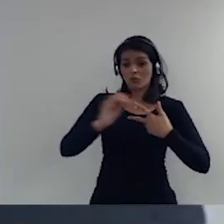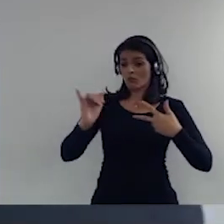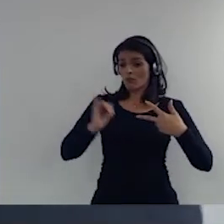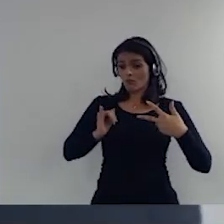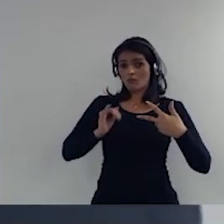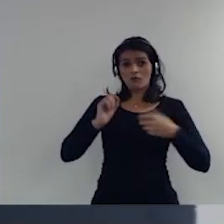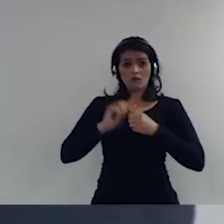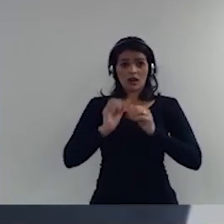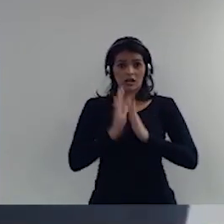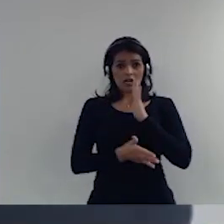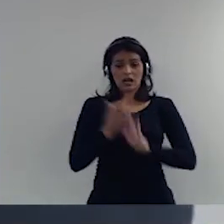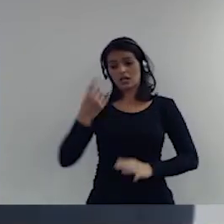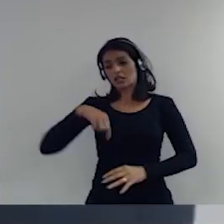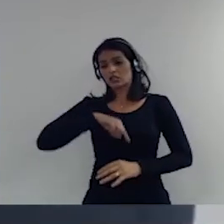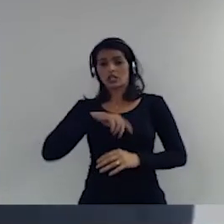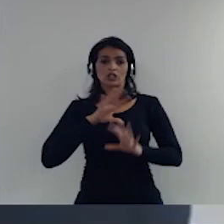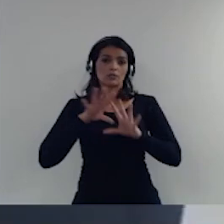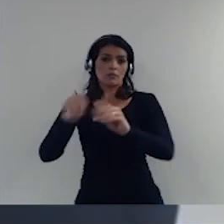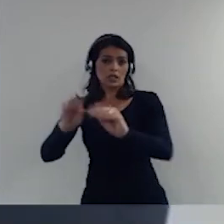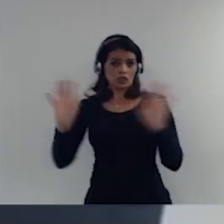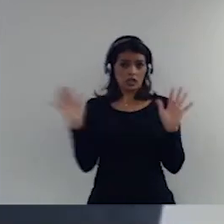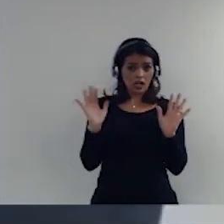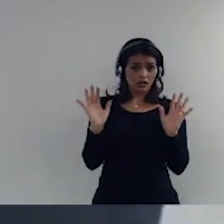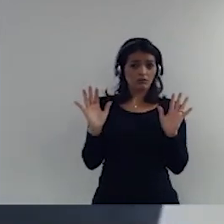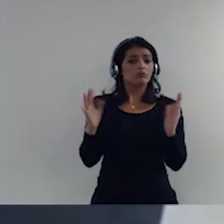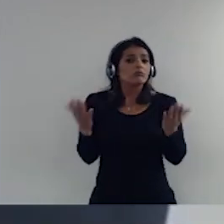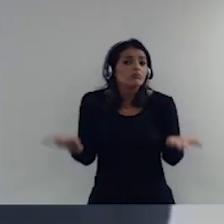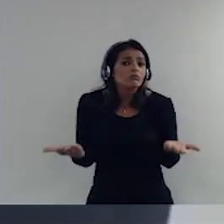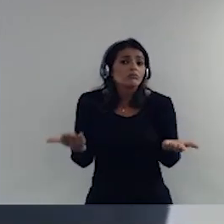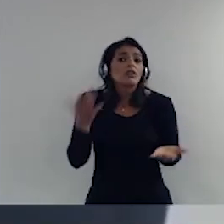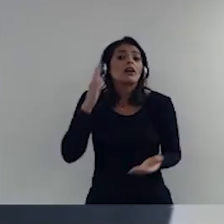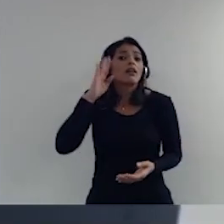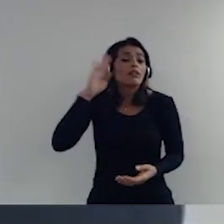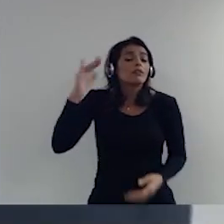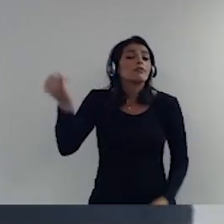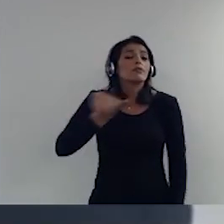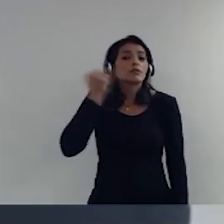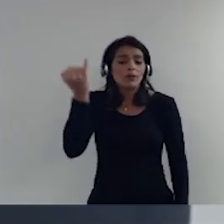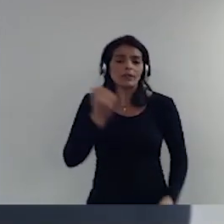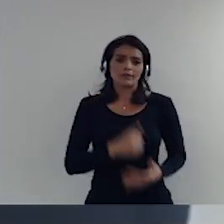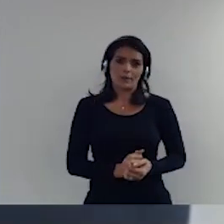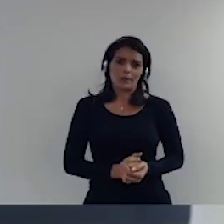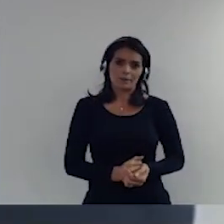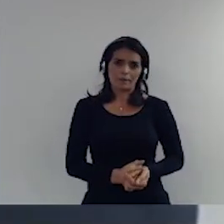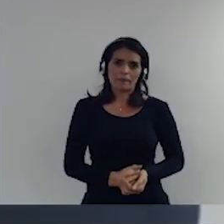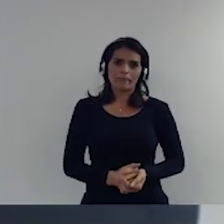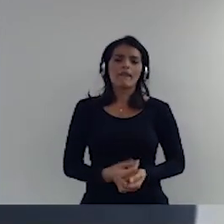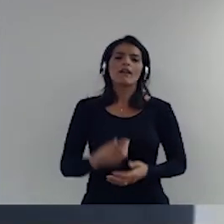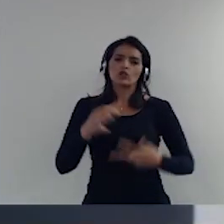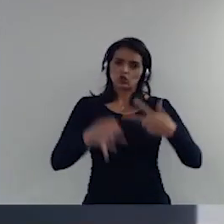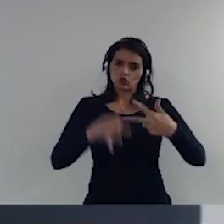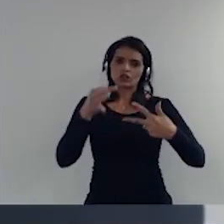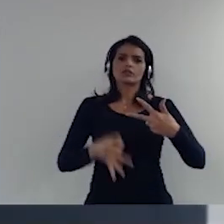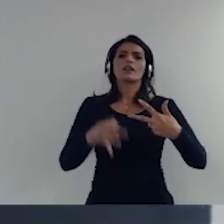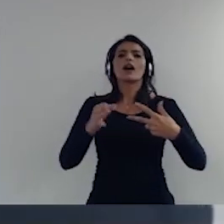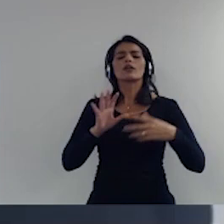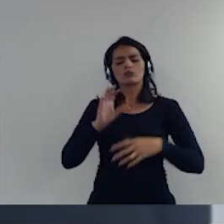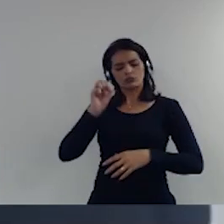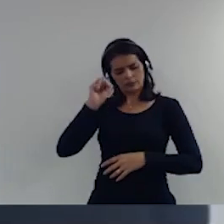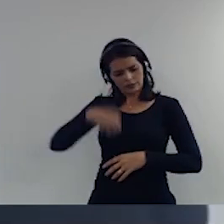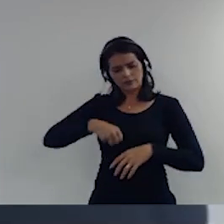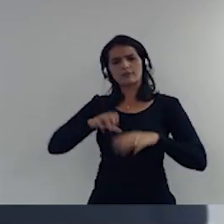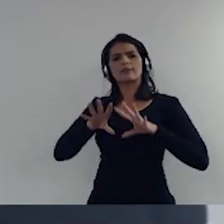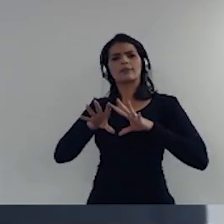não faz nada, não tem que ter essa intervenção. Então, acho que é fundamental. E só para concluir, porque o tempo também já